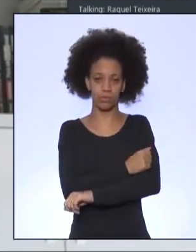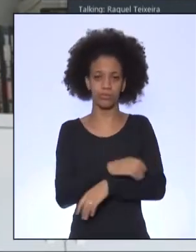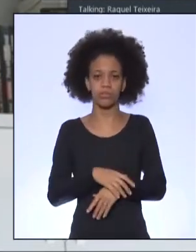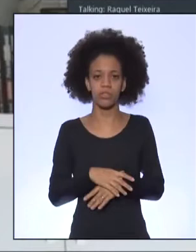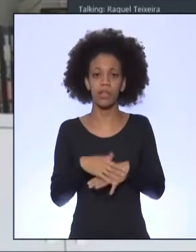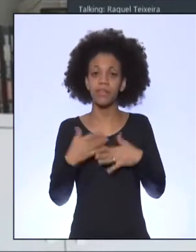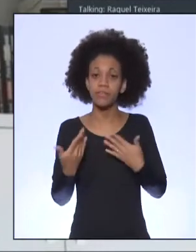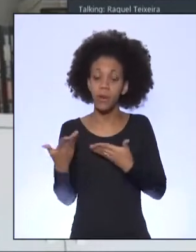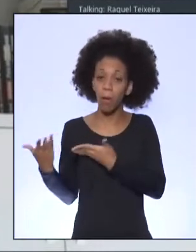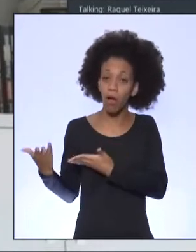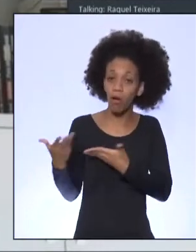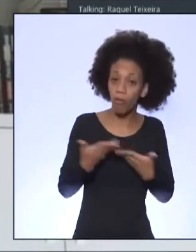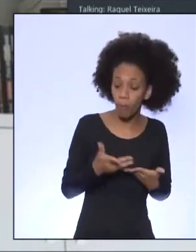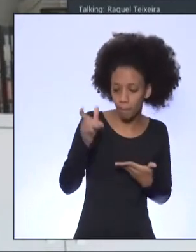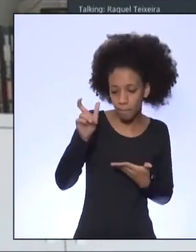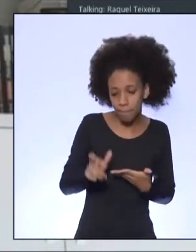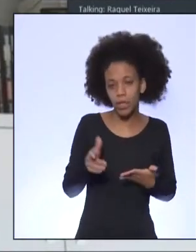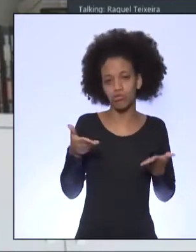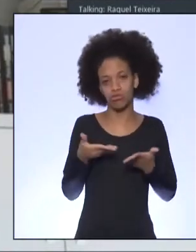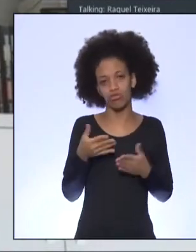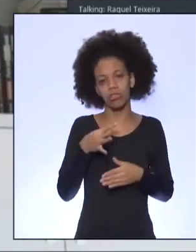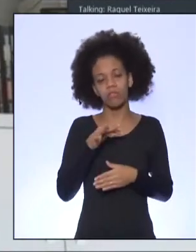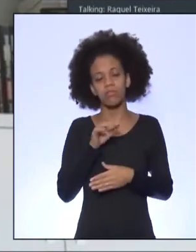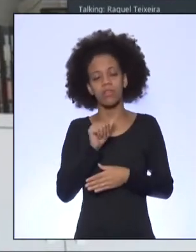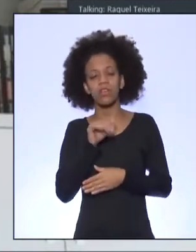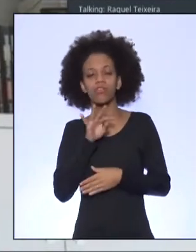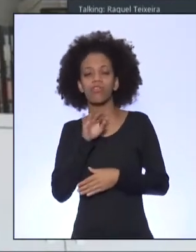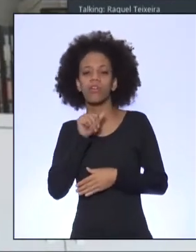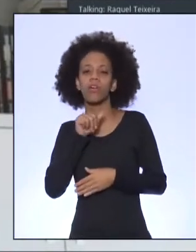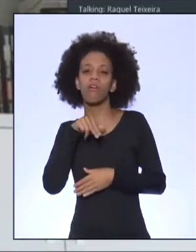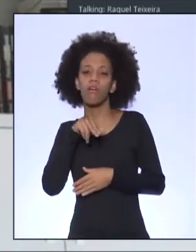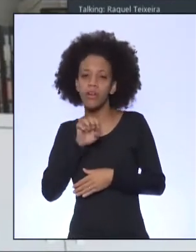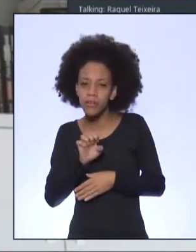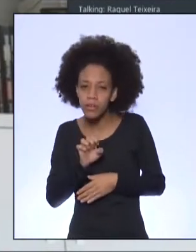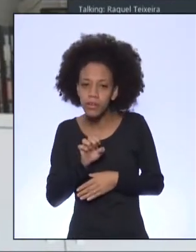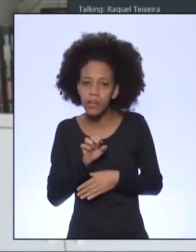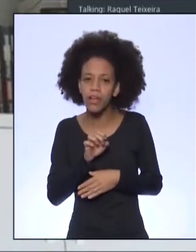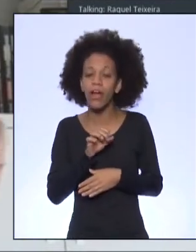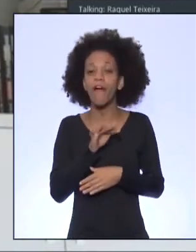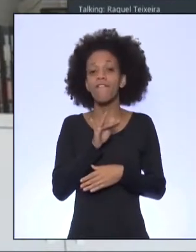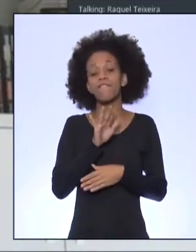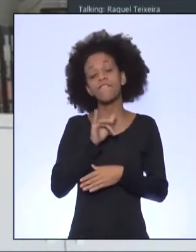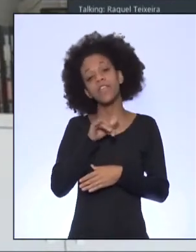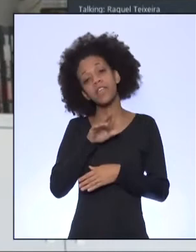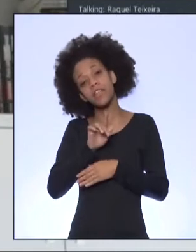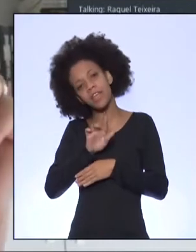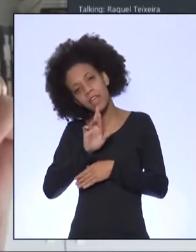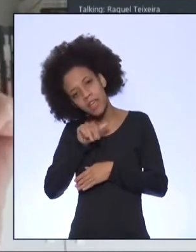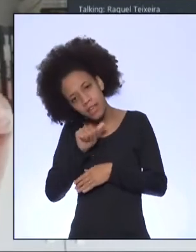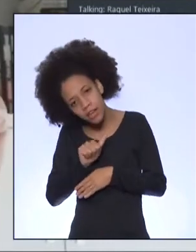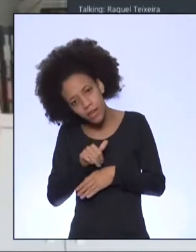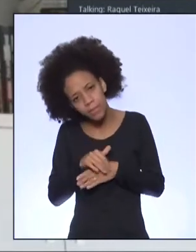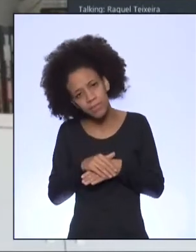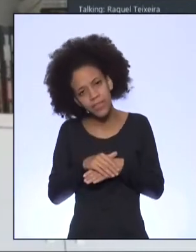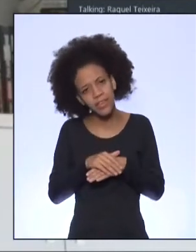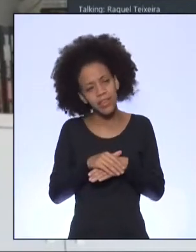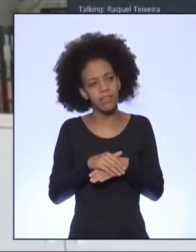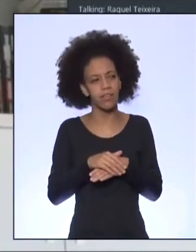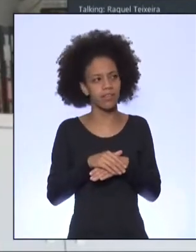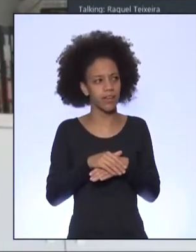nossa convidada de hoje é a Tatiana Filgueiras, que está lá na